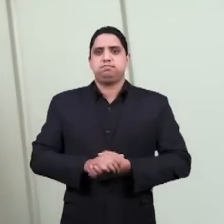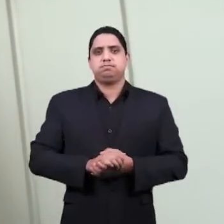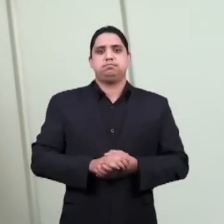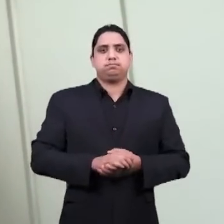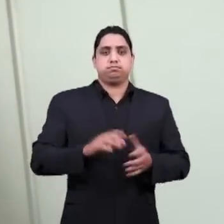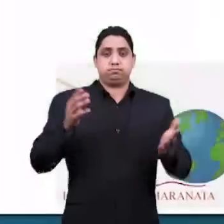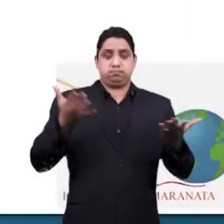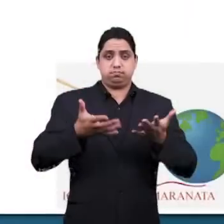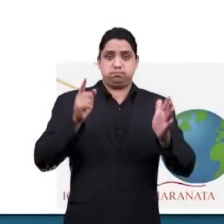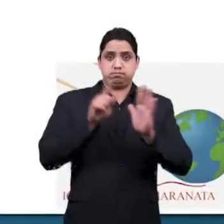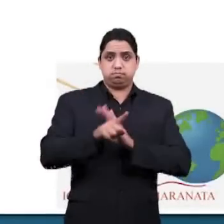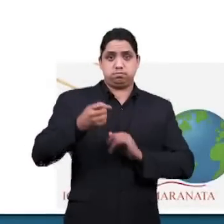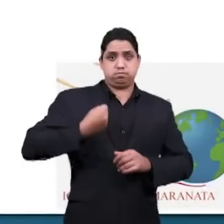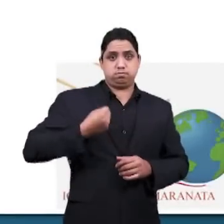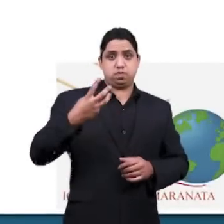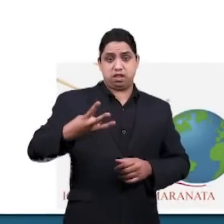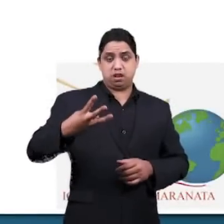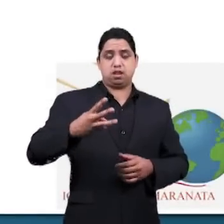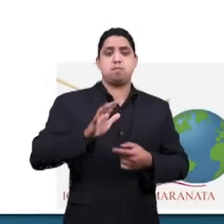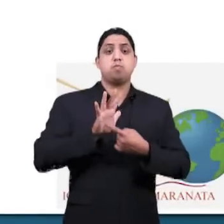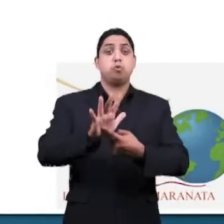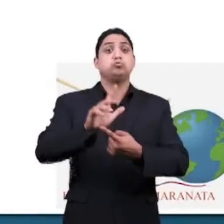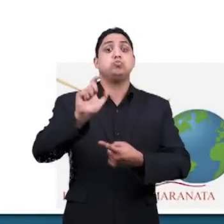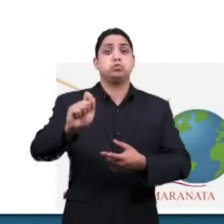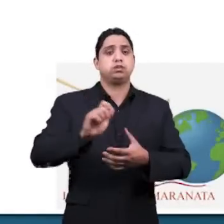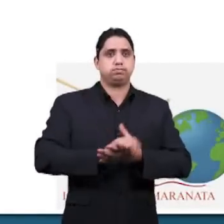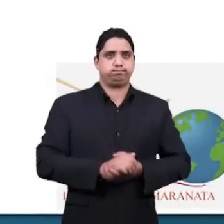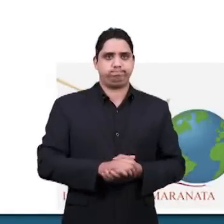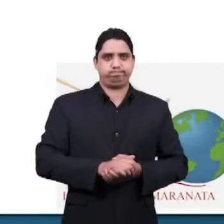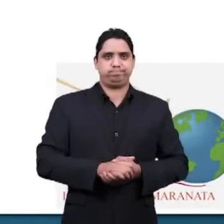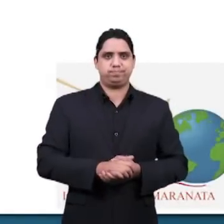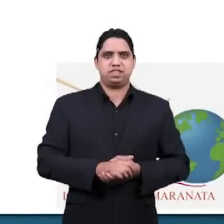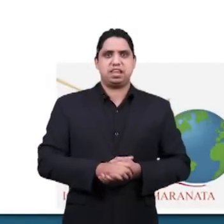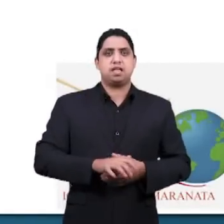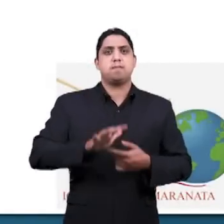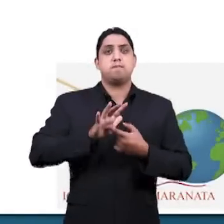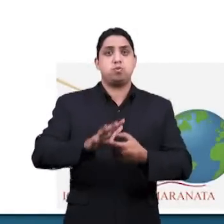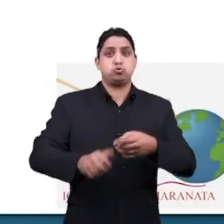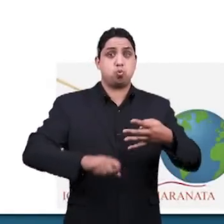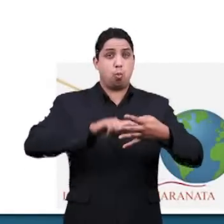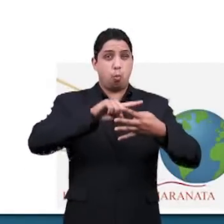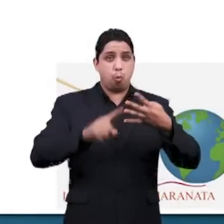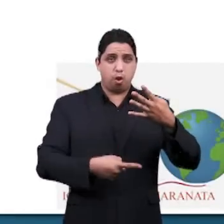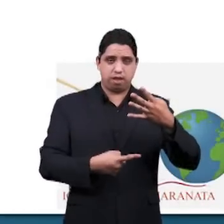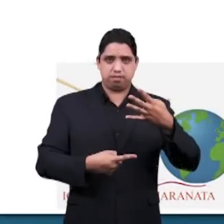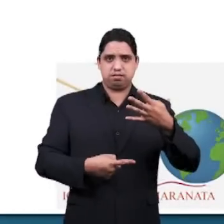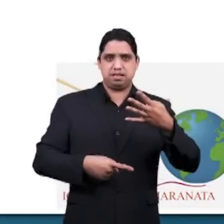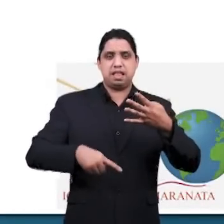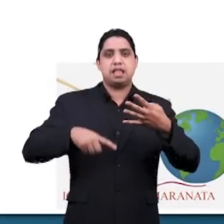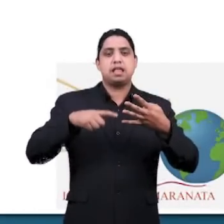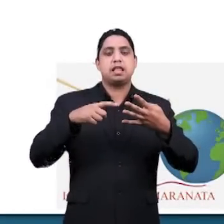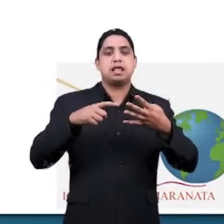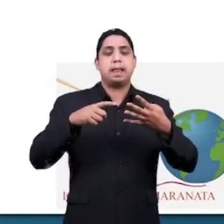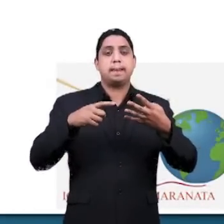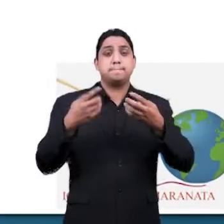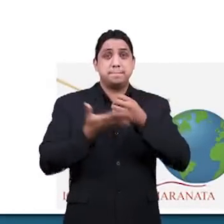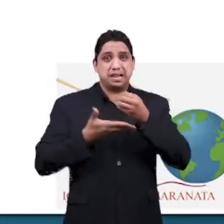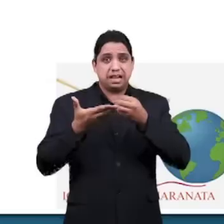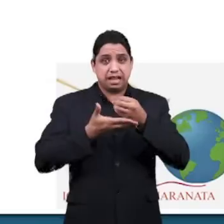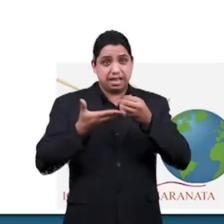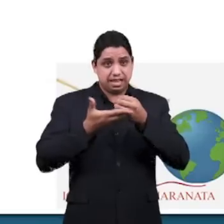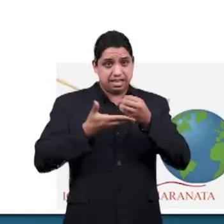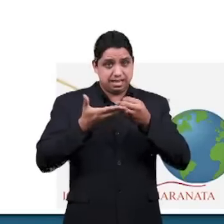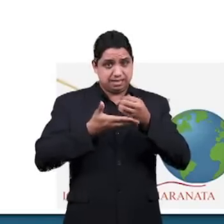terceira pergunta, e ela diz o seguinte, a terceira pergunta, ela diz assim, cite os 4 elementos que fazem parte